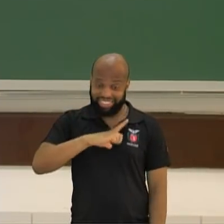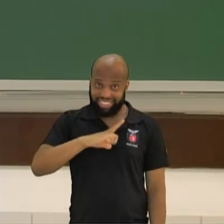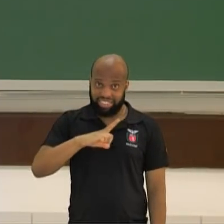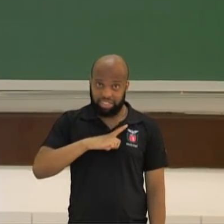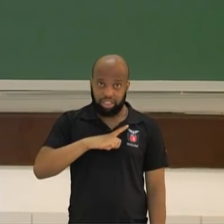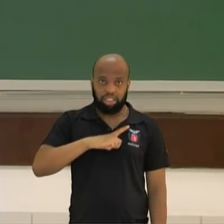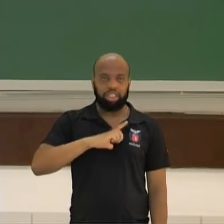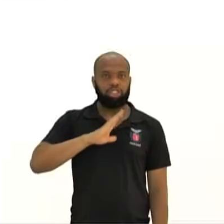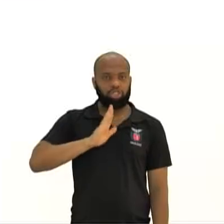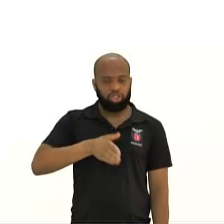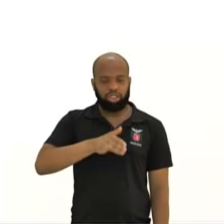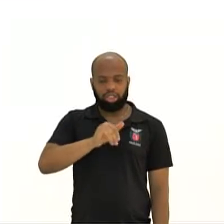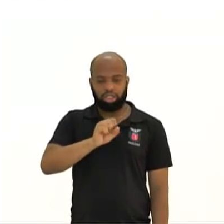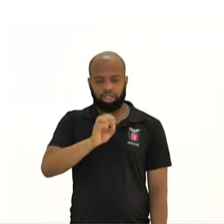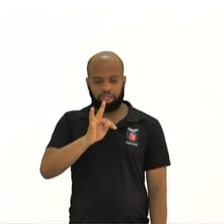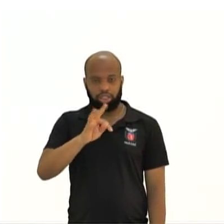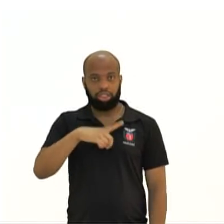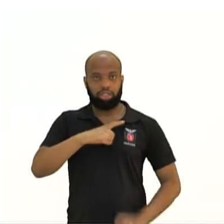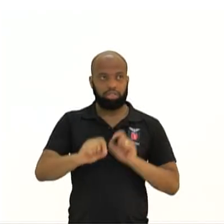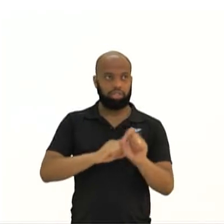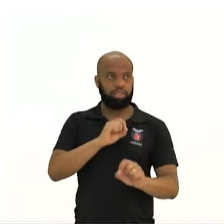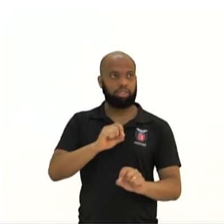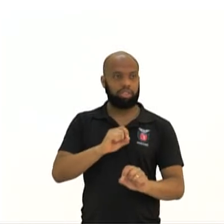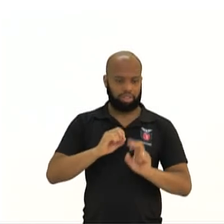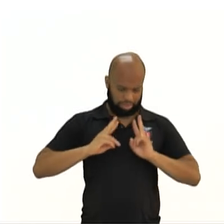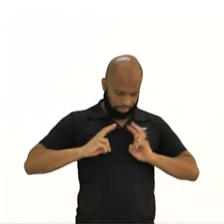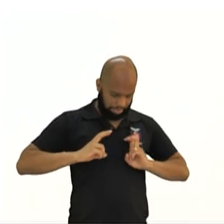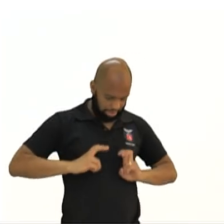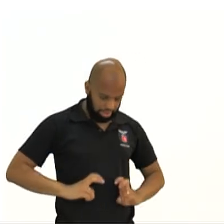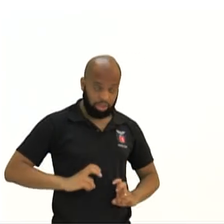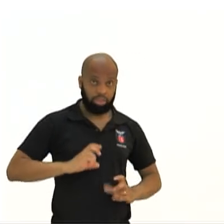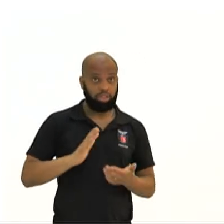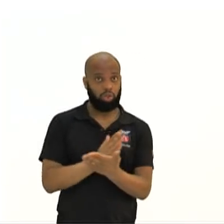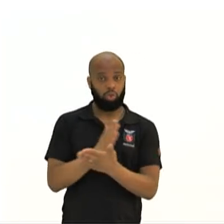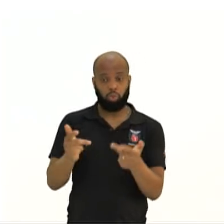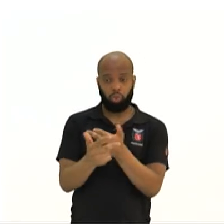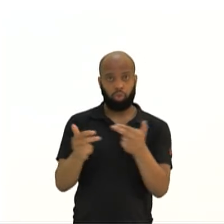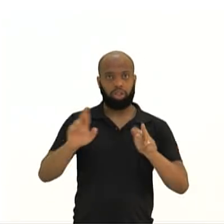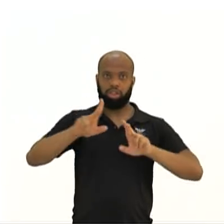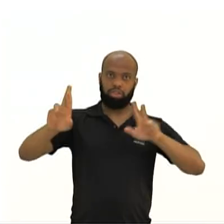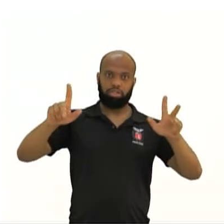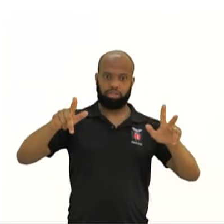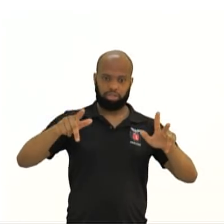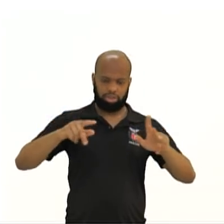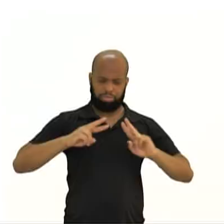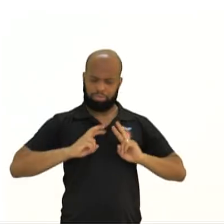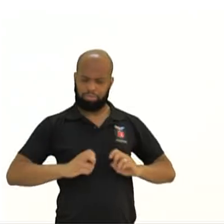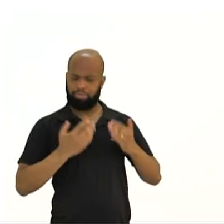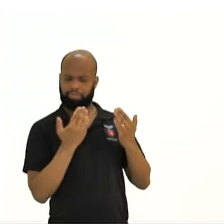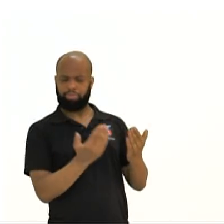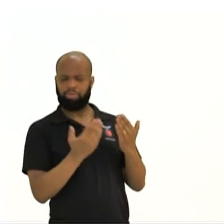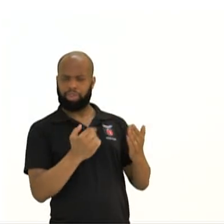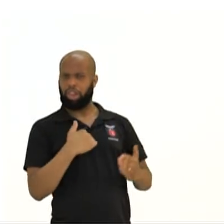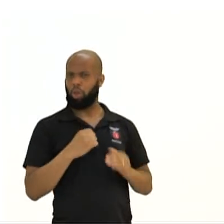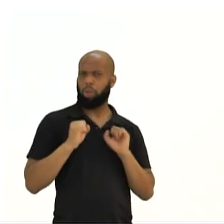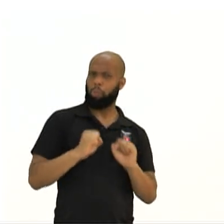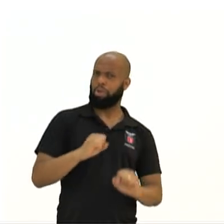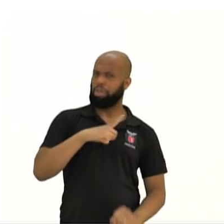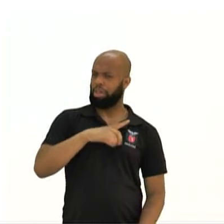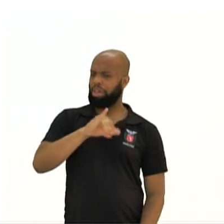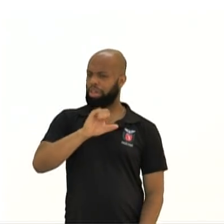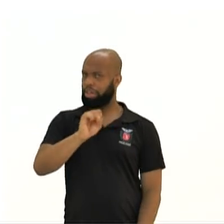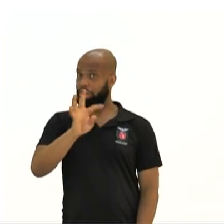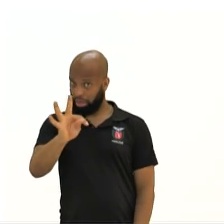com essa IST, geralmente ela vai ser a primeira, né, a perceber algo diferente acontecendo, a suspeitar, né, que ela está com uma